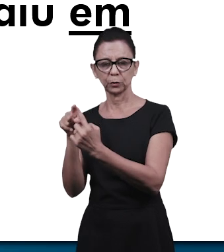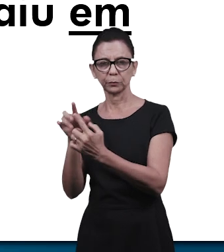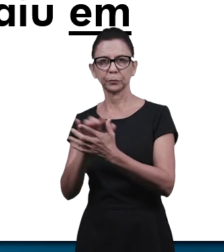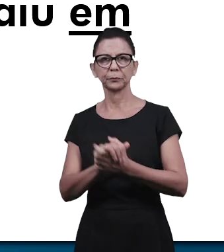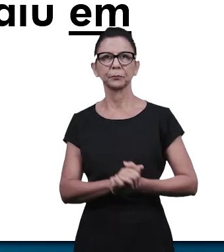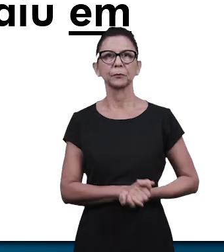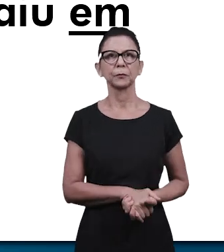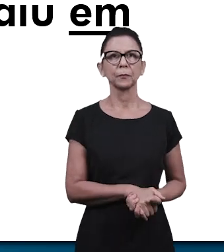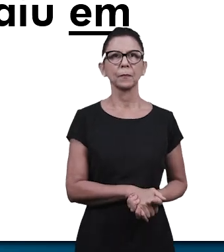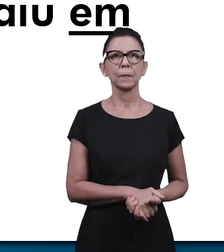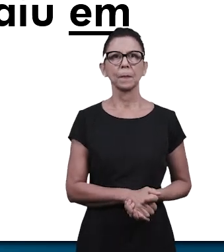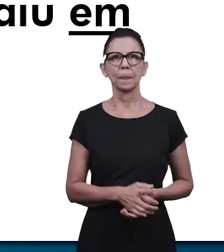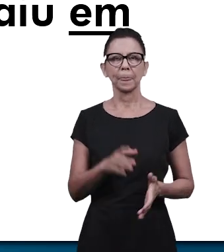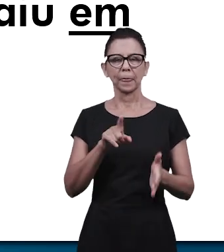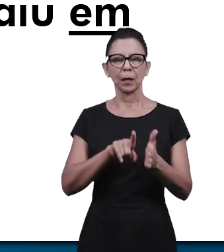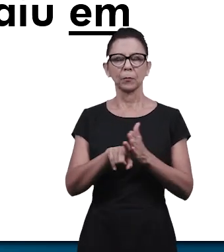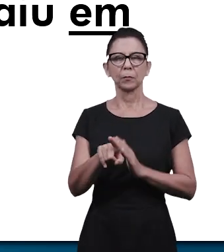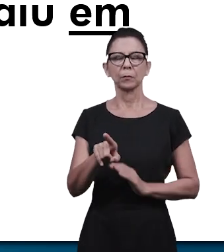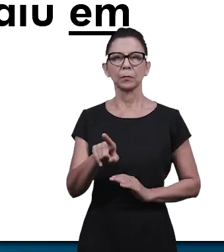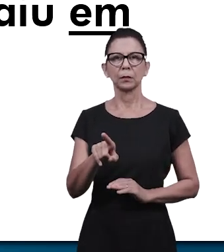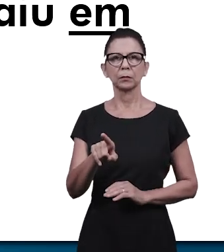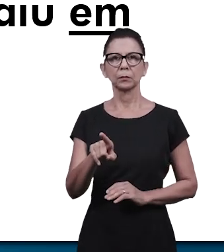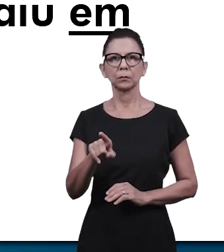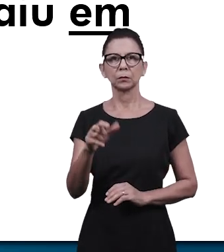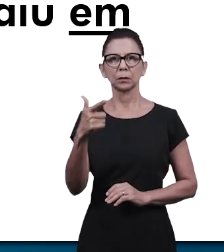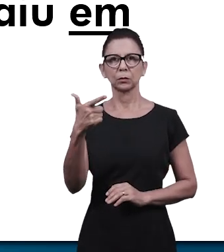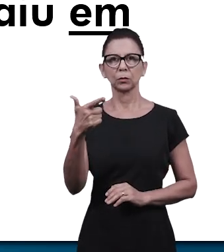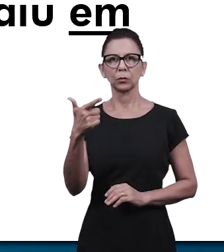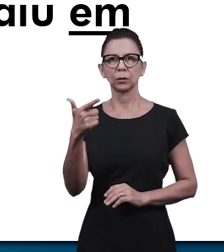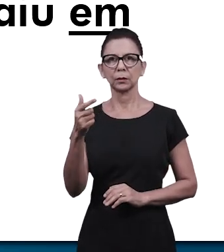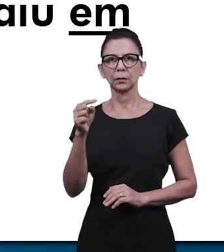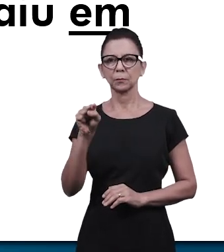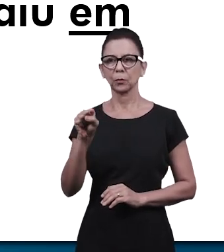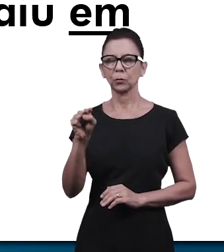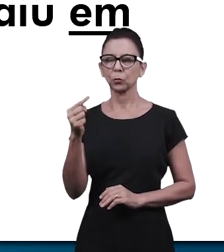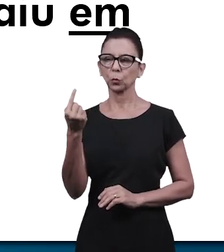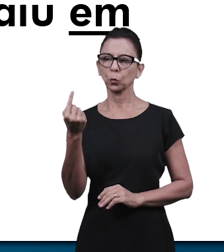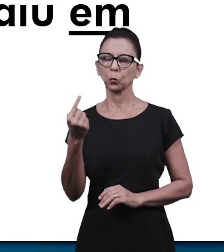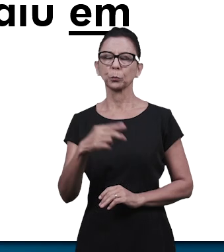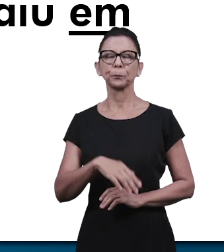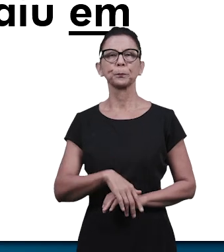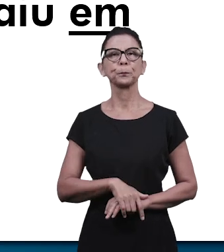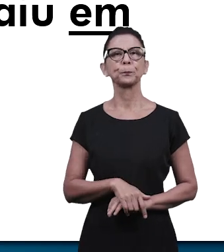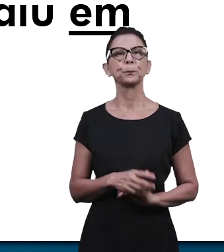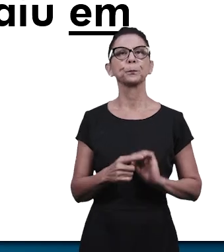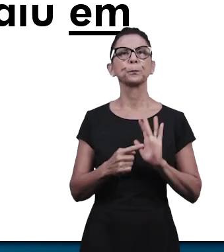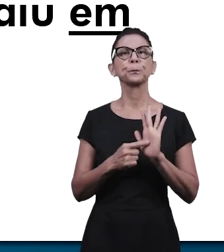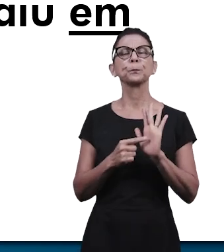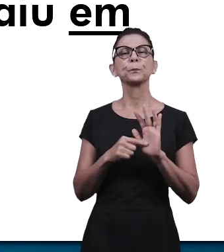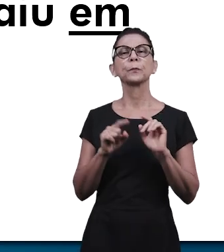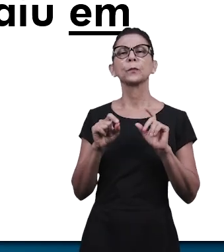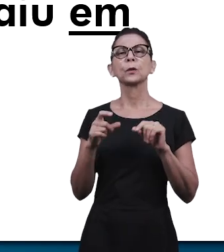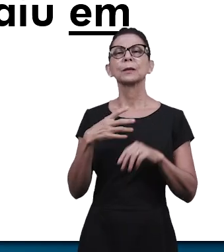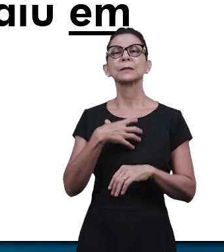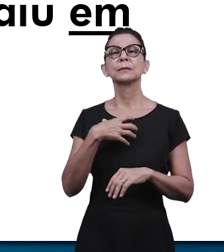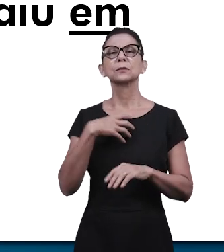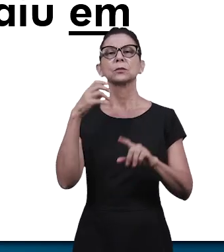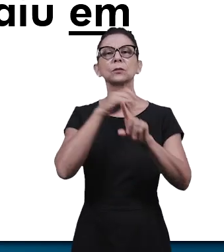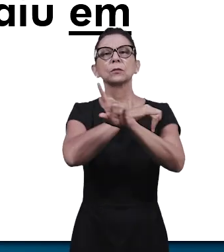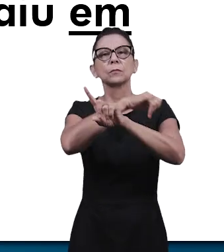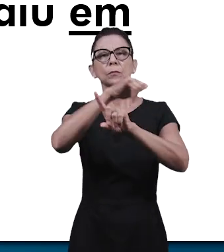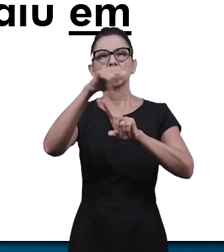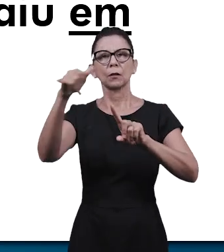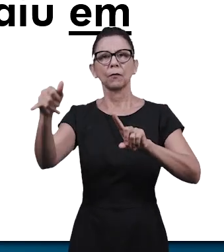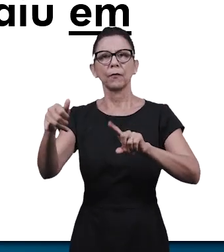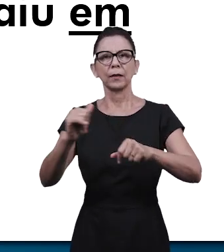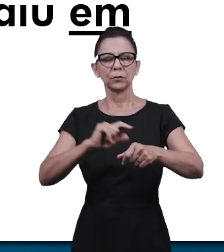das perguntas. A pergunta 2.1 fala do primeiro tipo. E a pergunta é a seguinte: qual o sentido profético